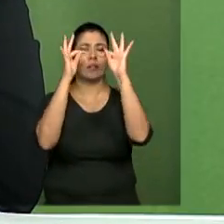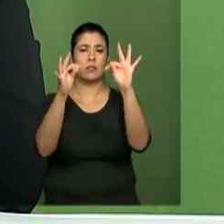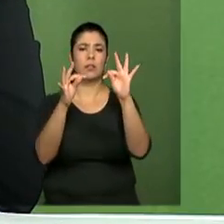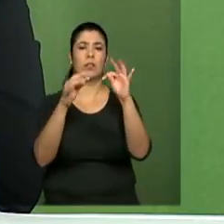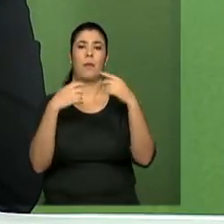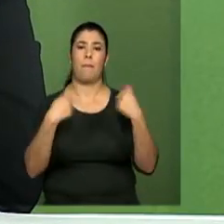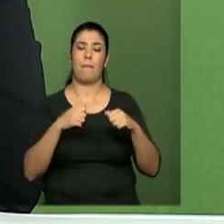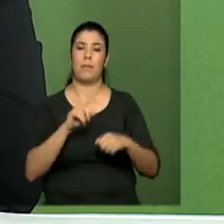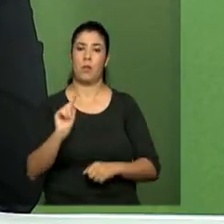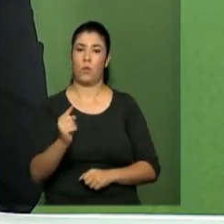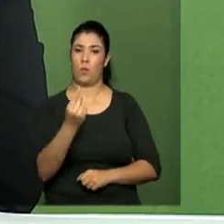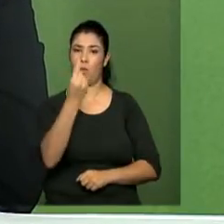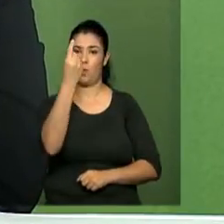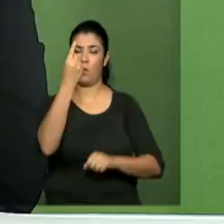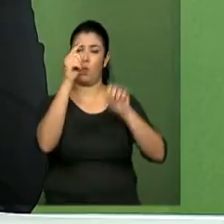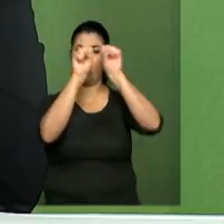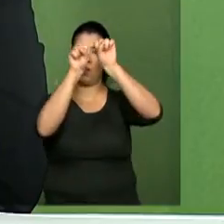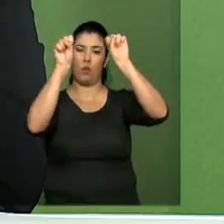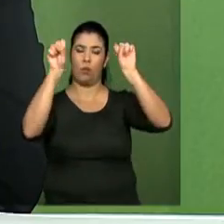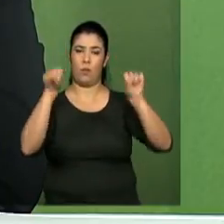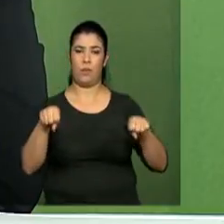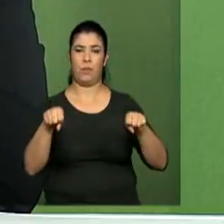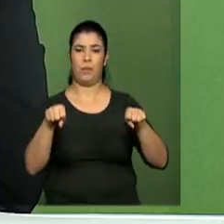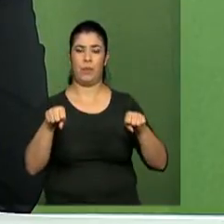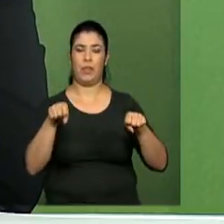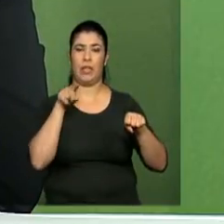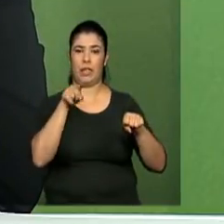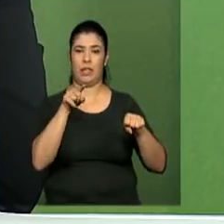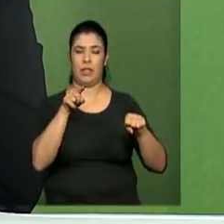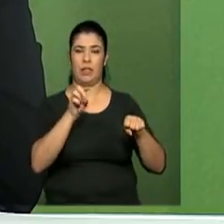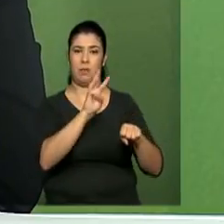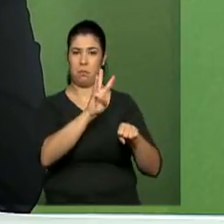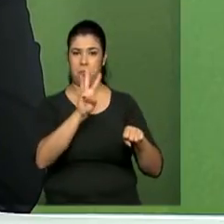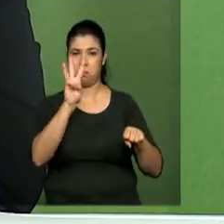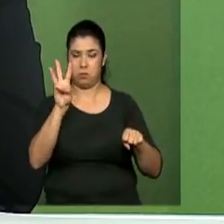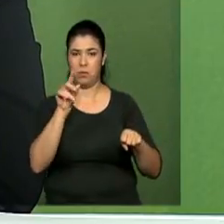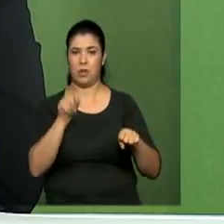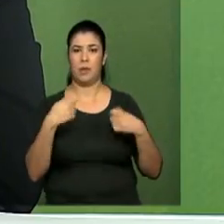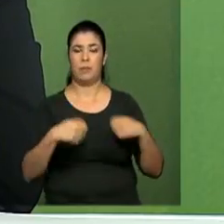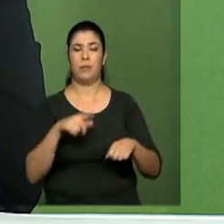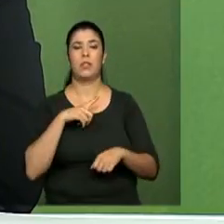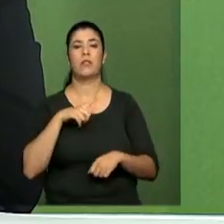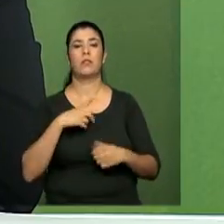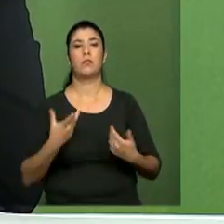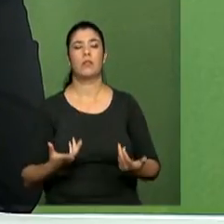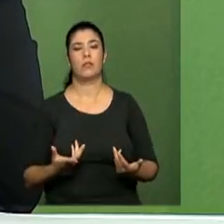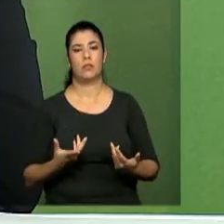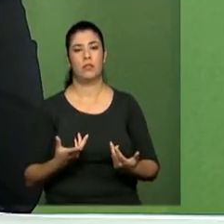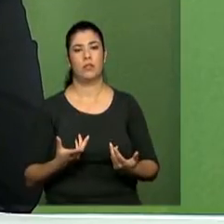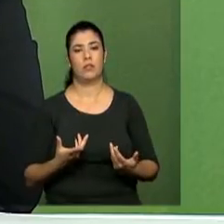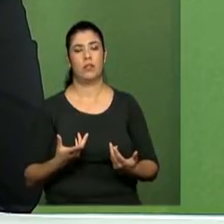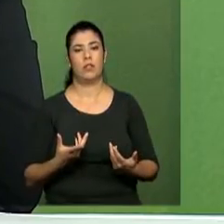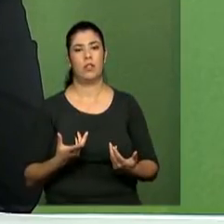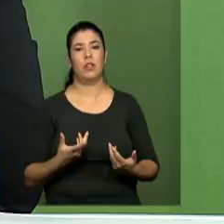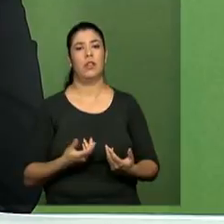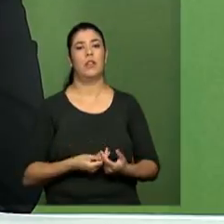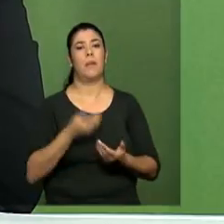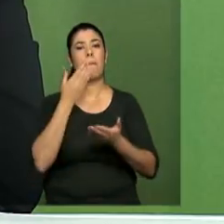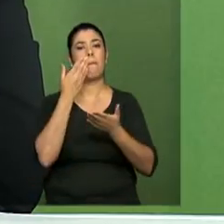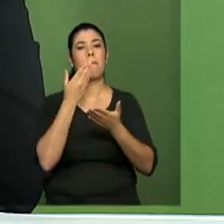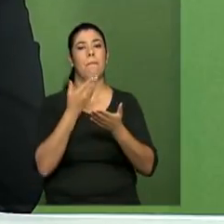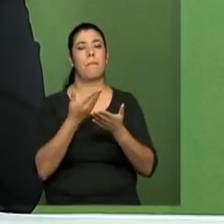unificados e esses portais eles têm que ser primeiro esburacou cra